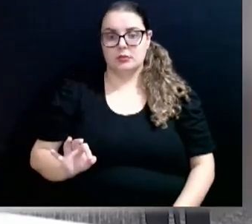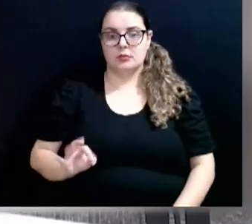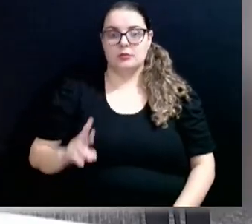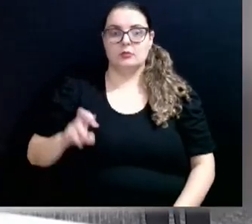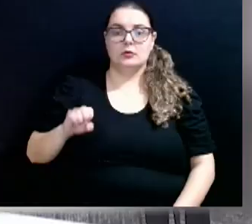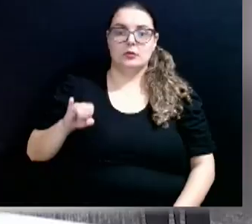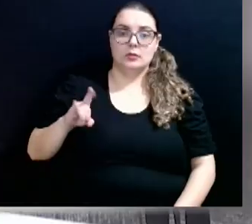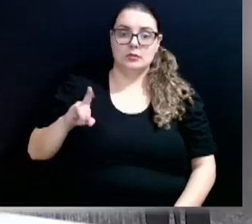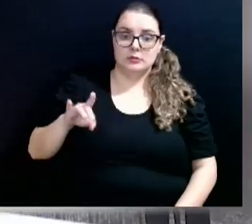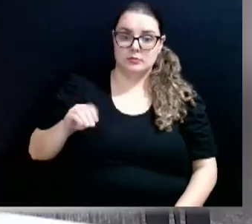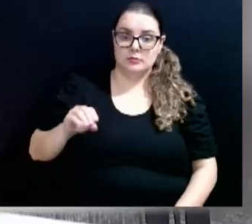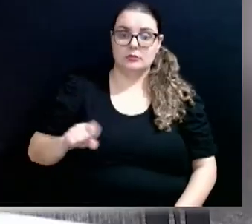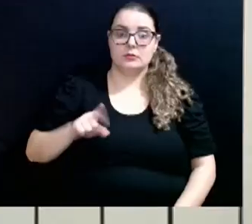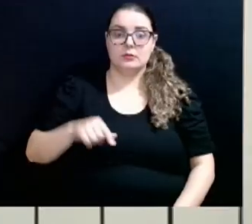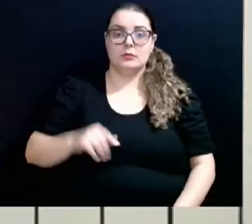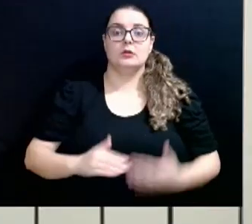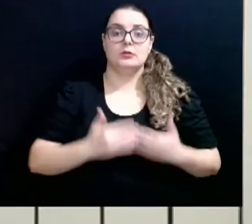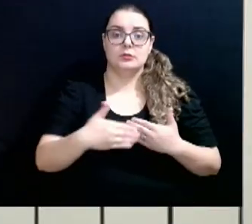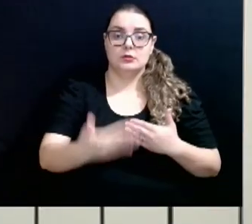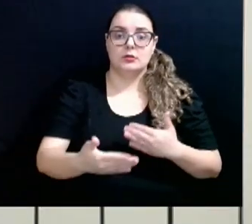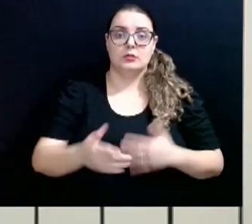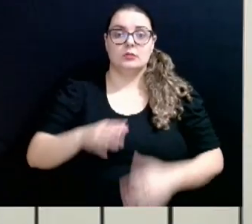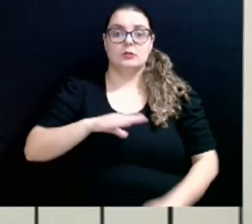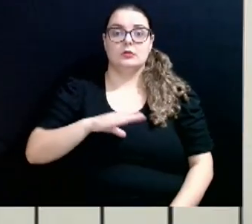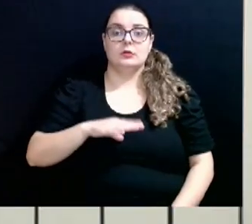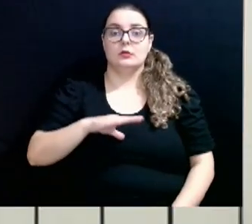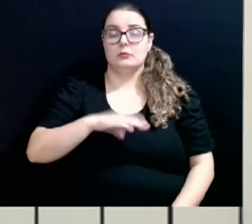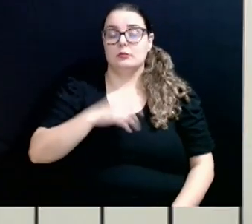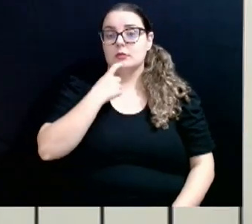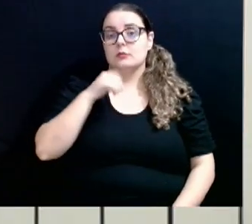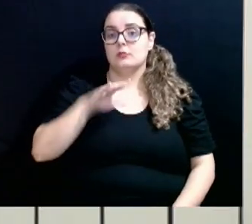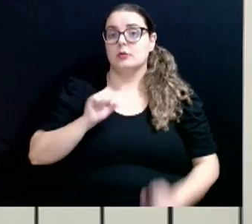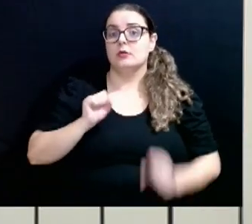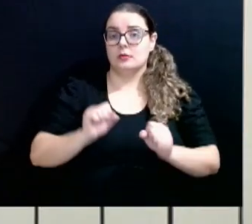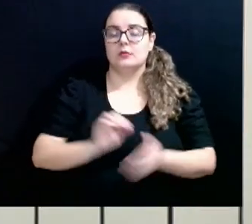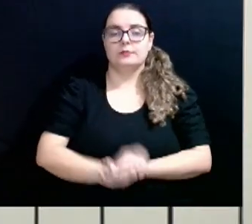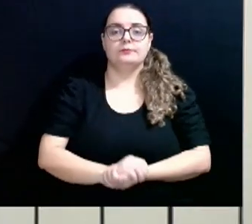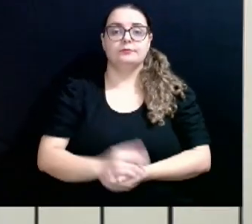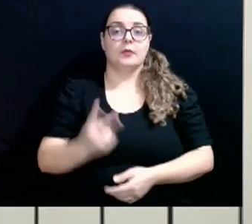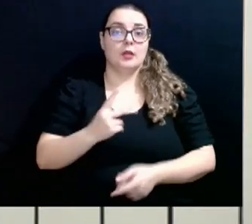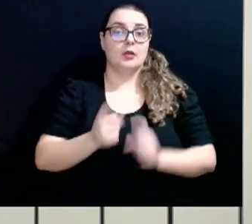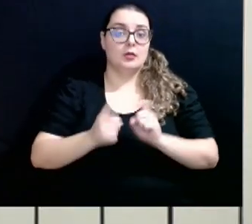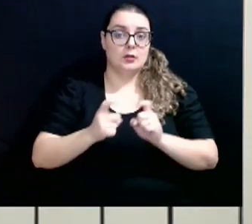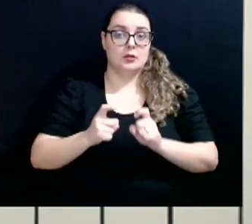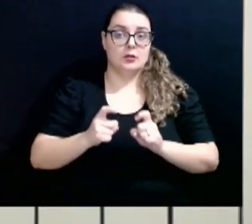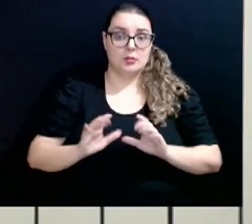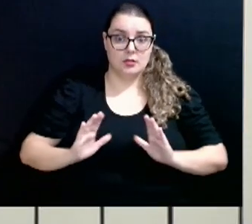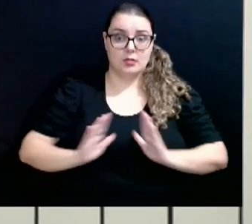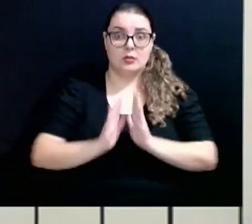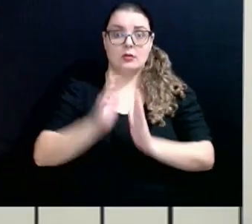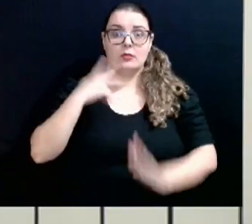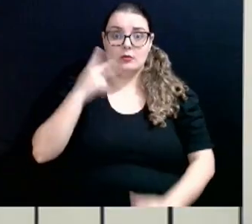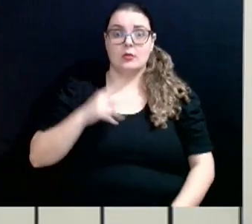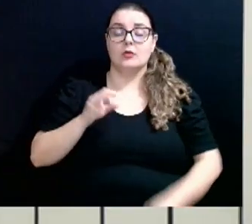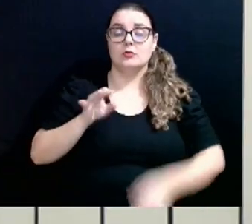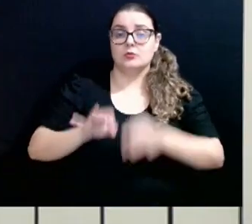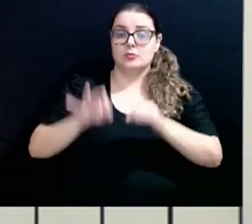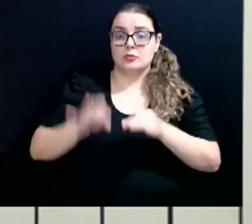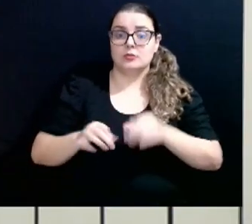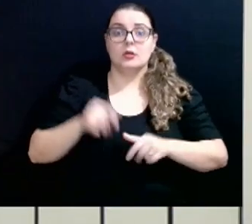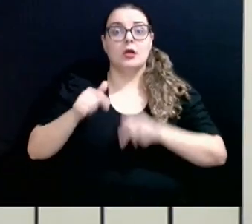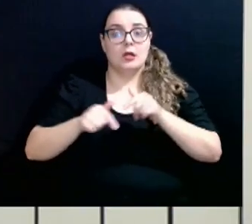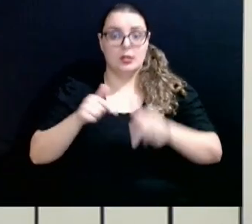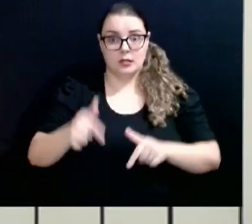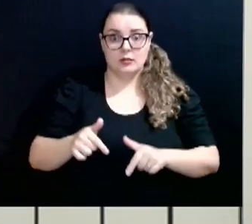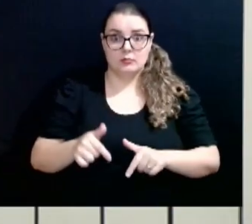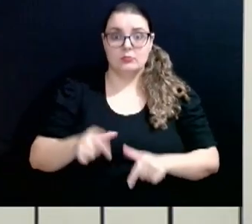cidade. Campinas pode muito mais. Segunda reunião da Frente Parlamentar de Justiça Social e Trabalhista é